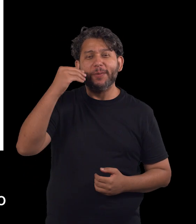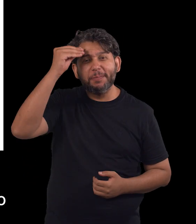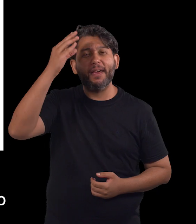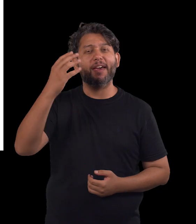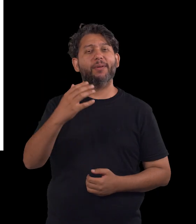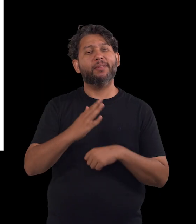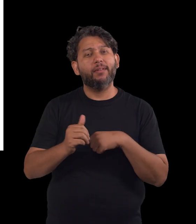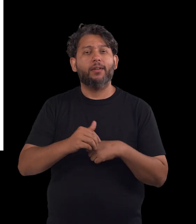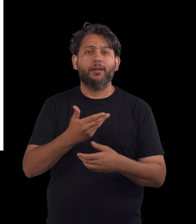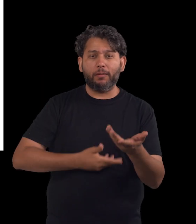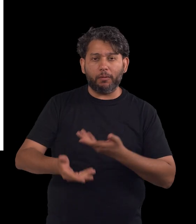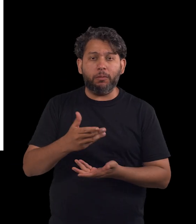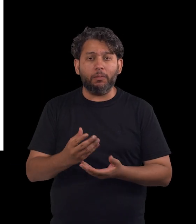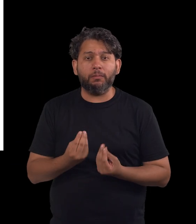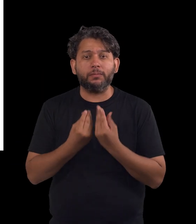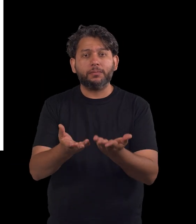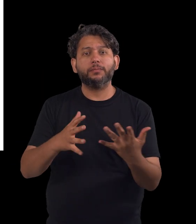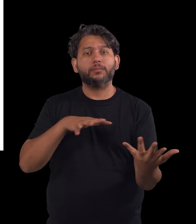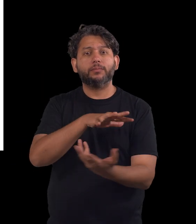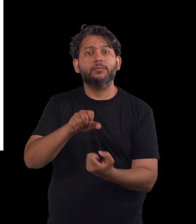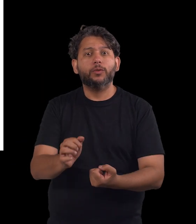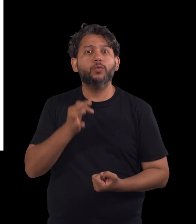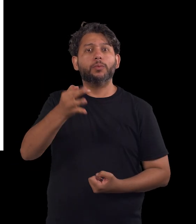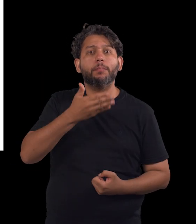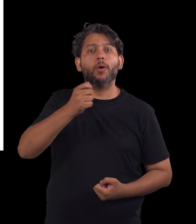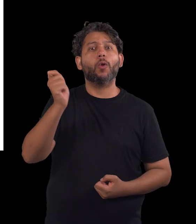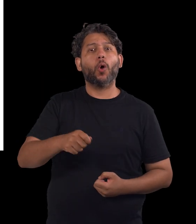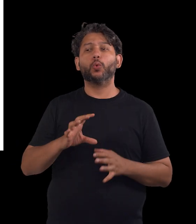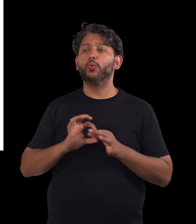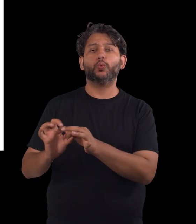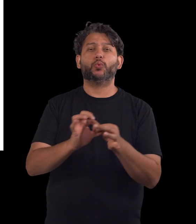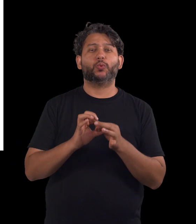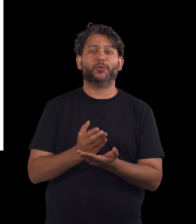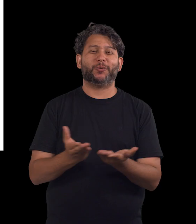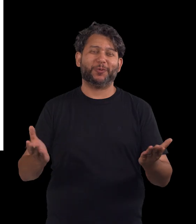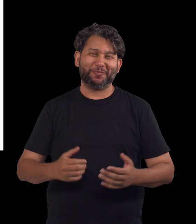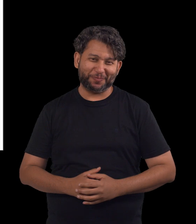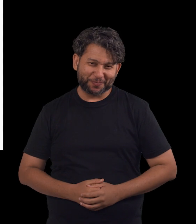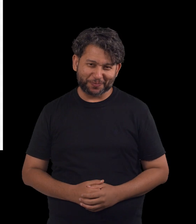afeto e ação, em direção a um futuro sustentável possível e coletivo.